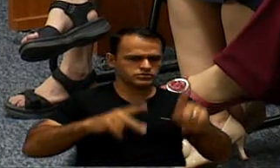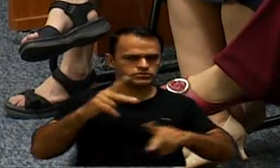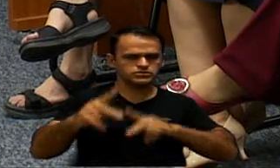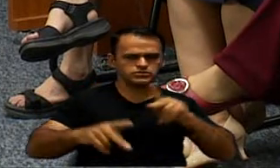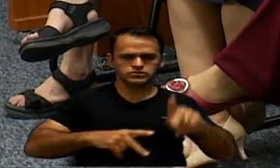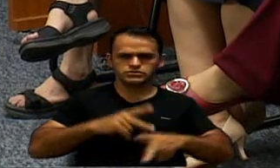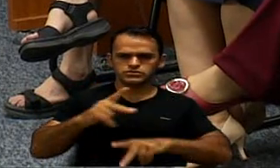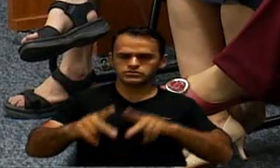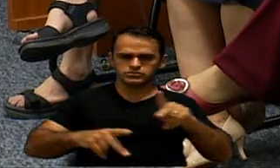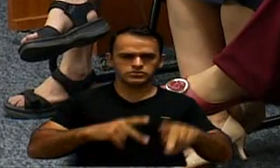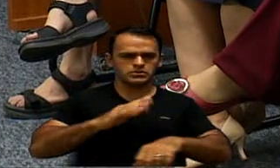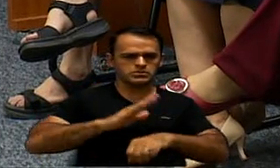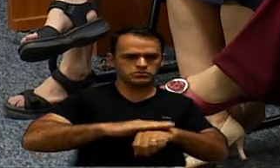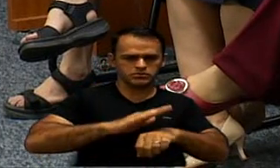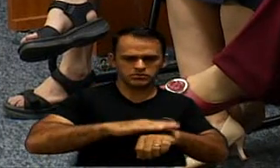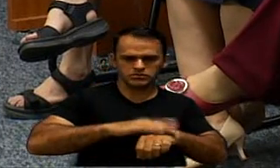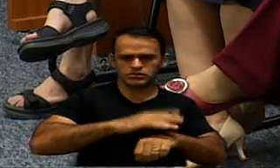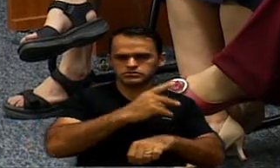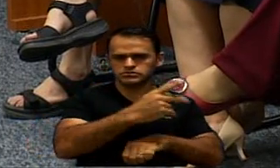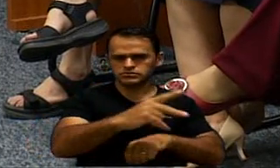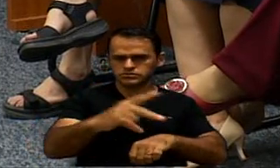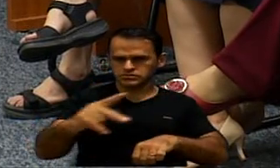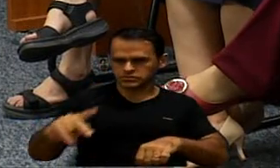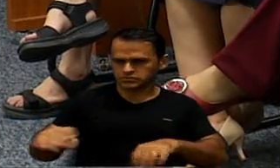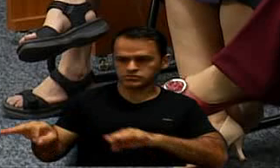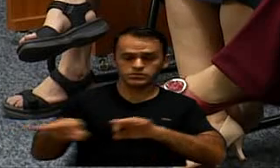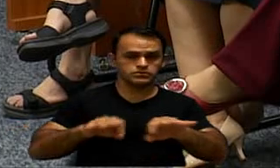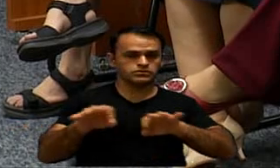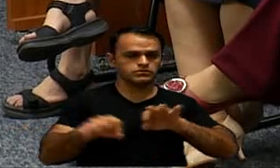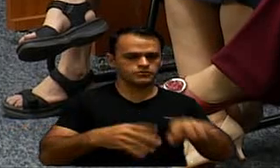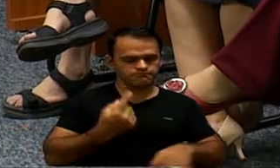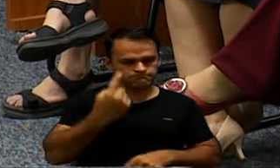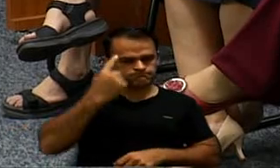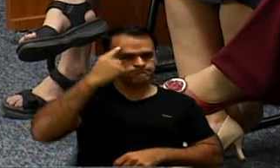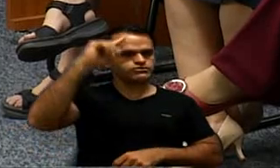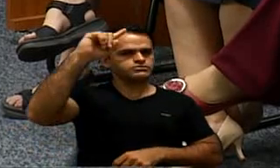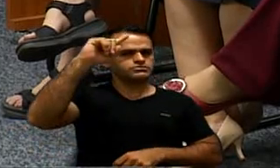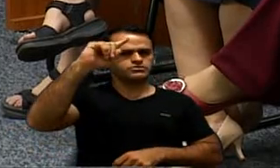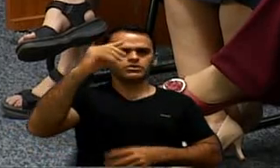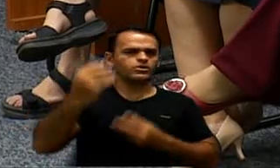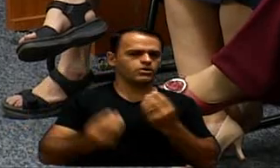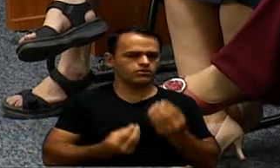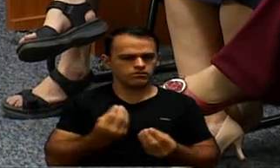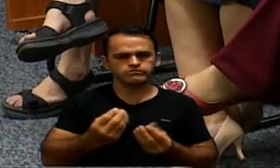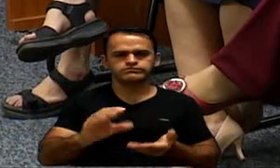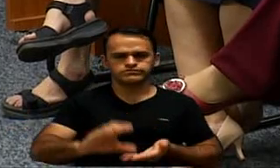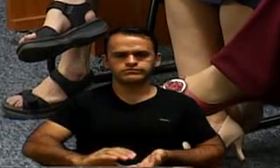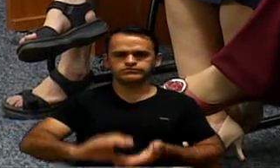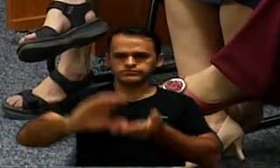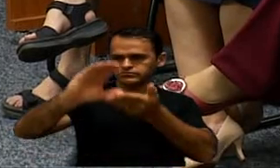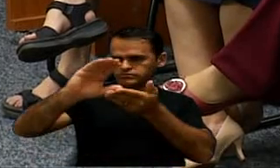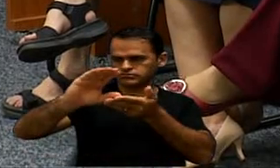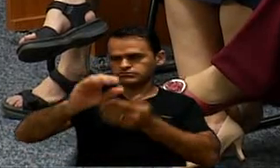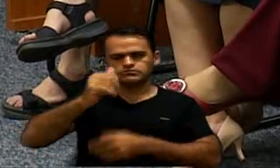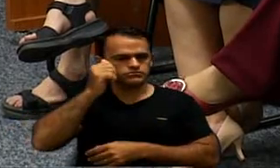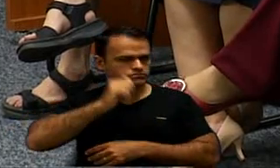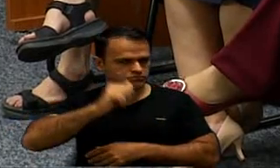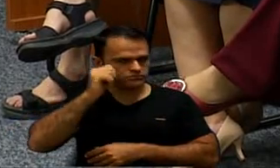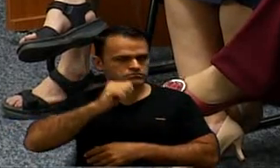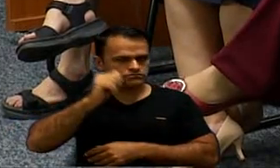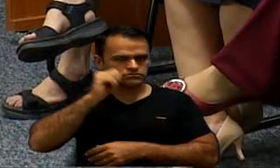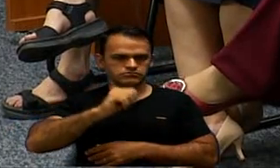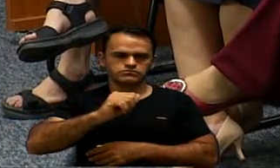mãos, né? Surgiu com a ideia do Conselho Municipal do Direito da Mulher de